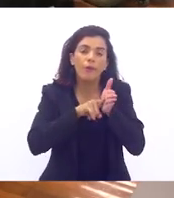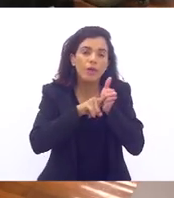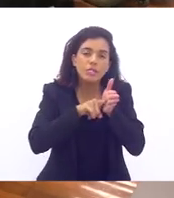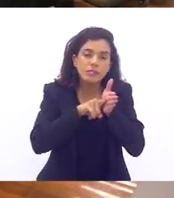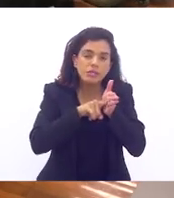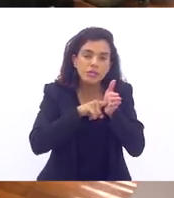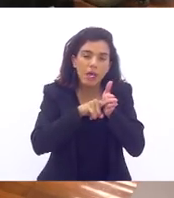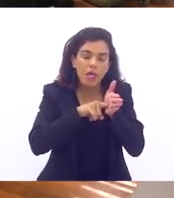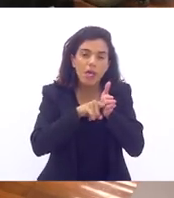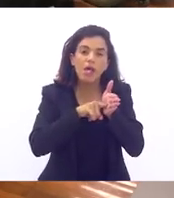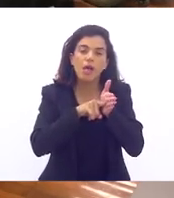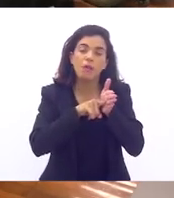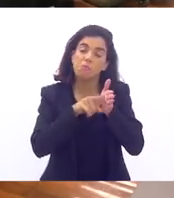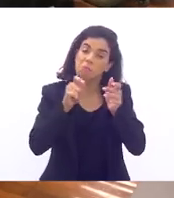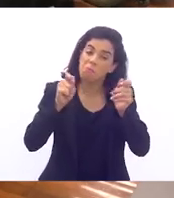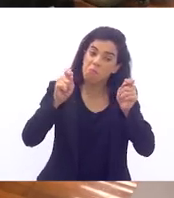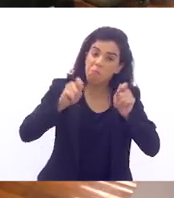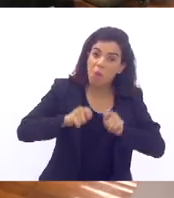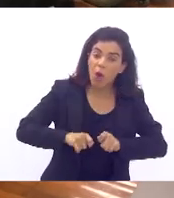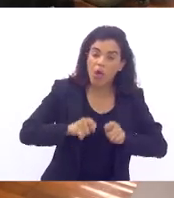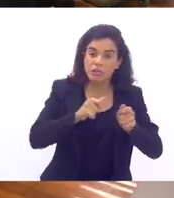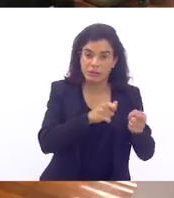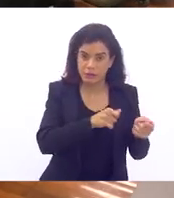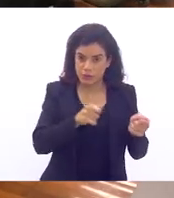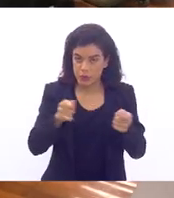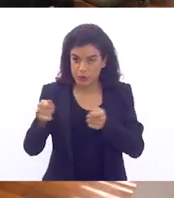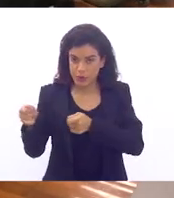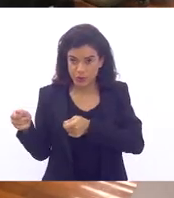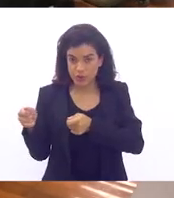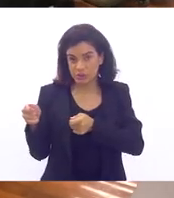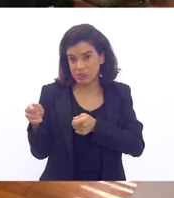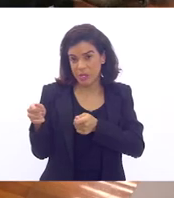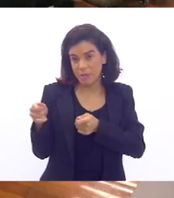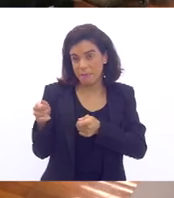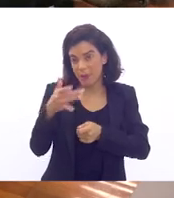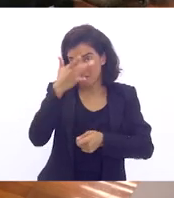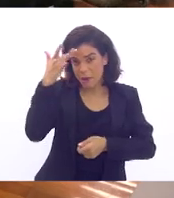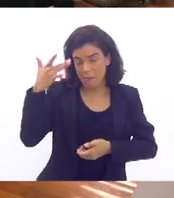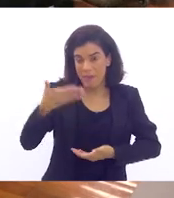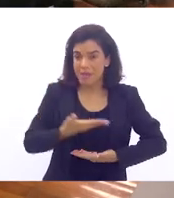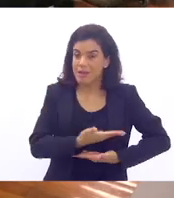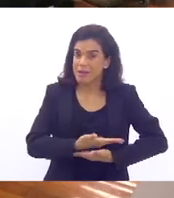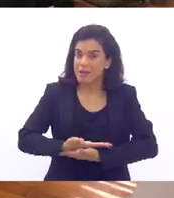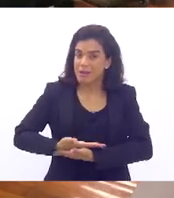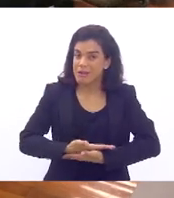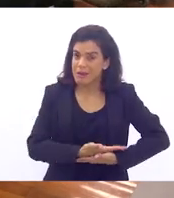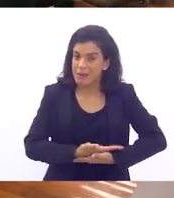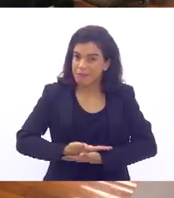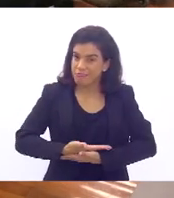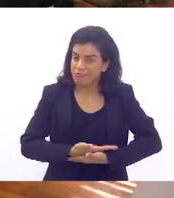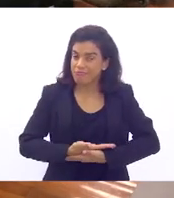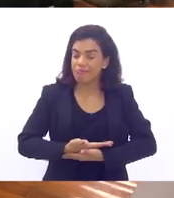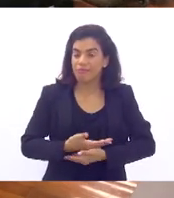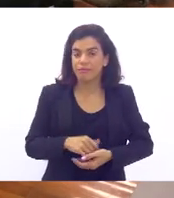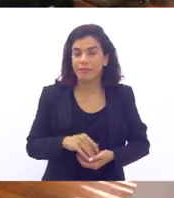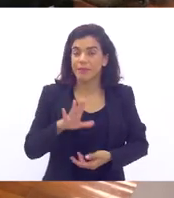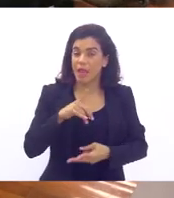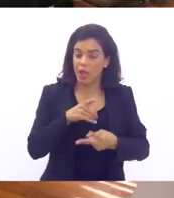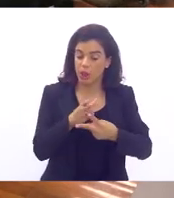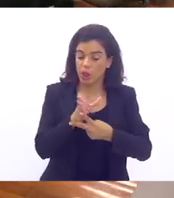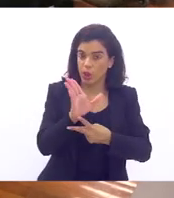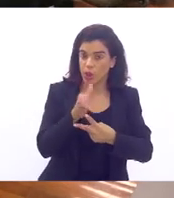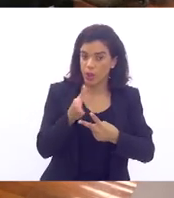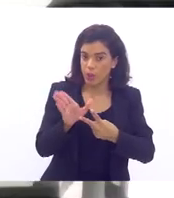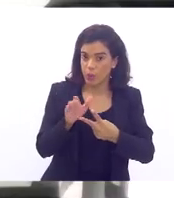que possa ser rotineiro para os recém-nascidos pode ser uma Vertentes nesse sentido